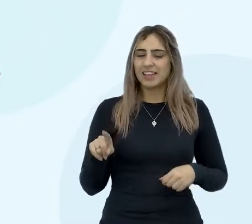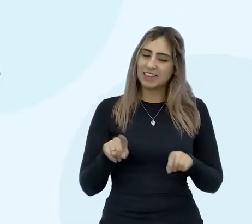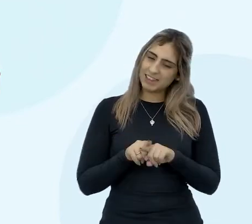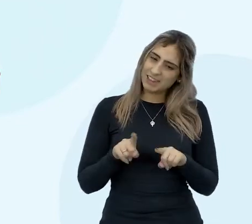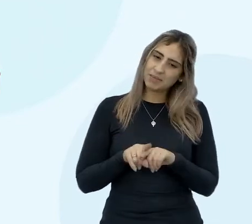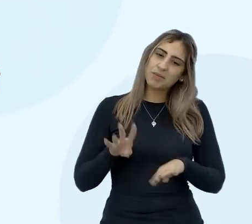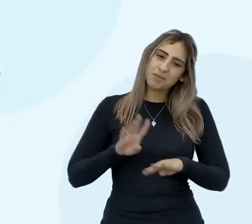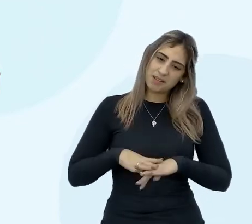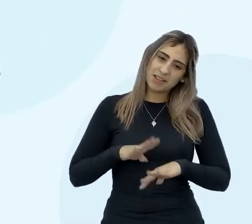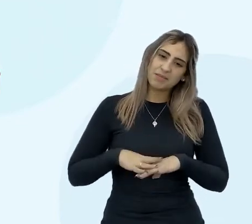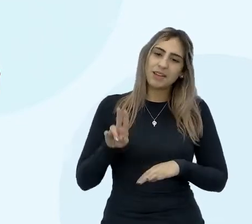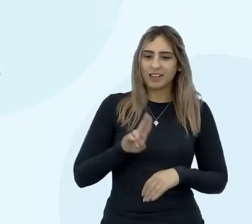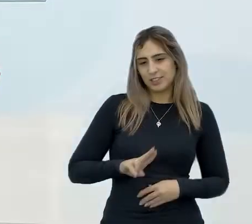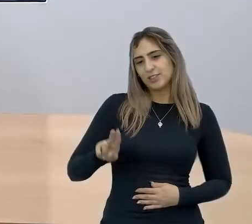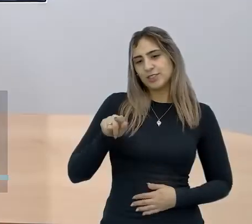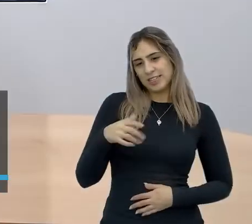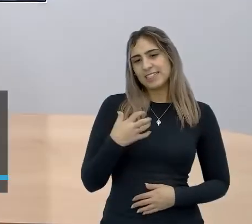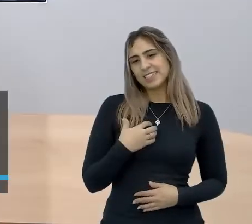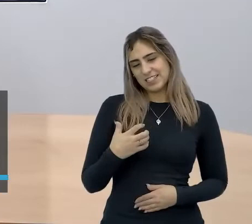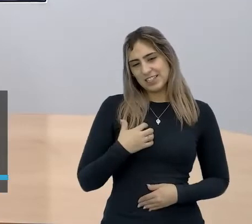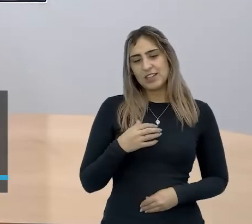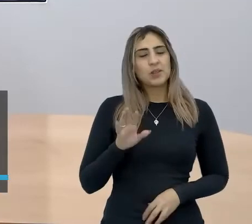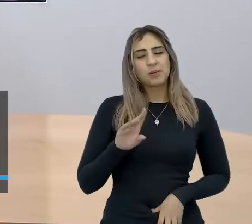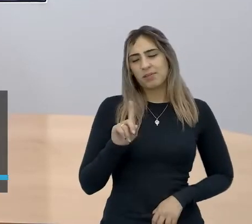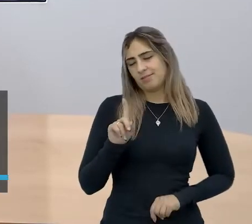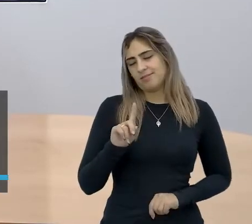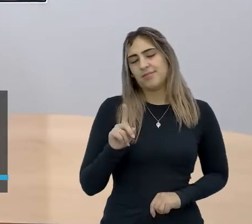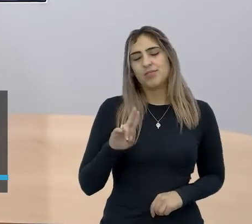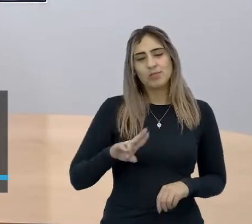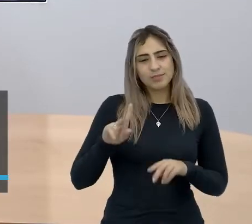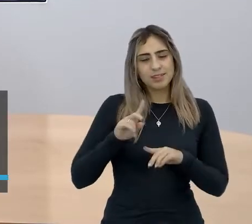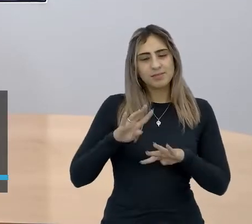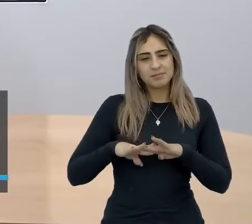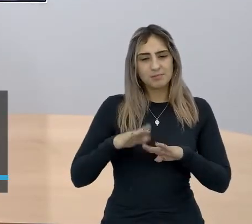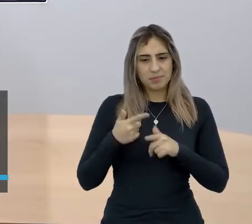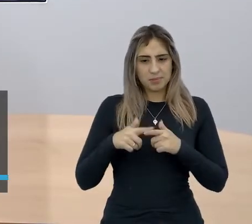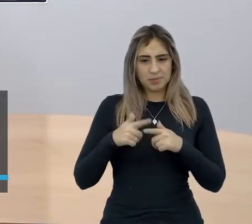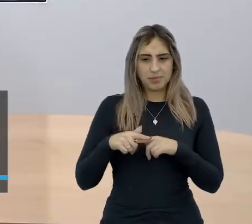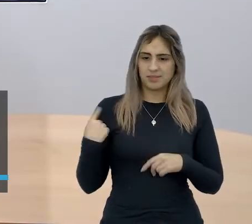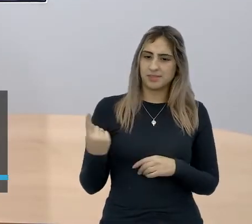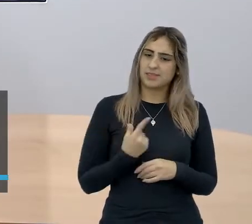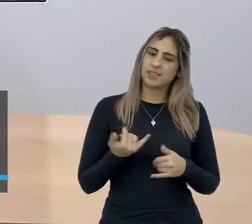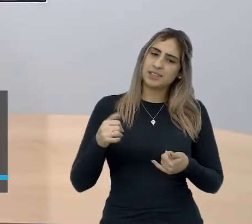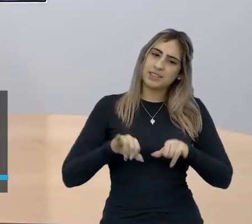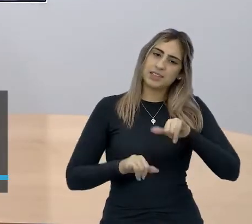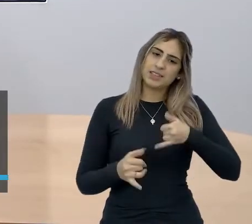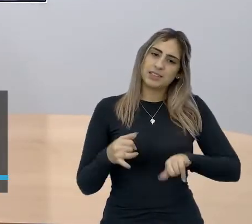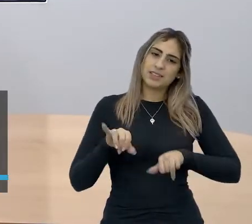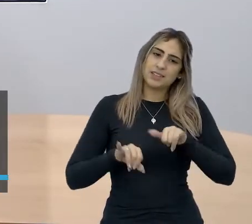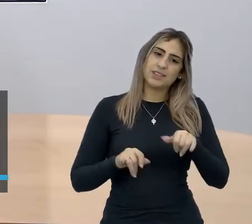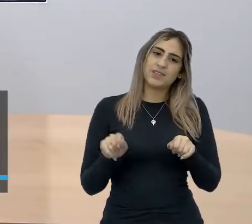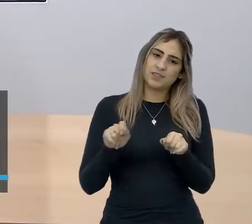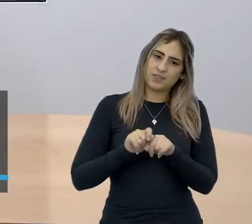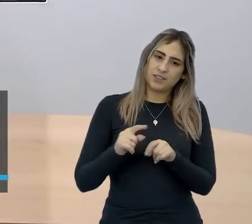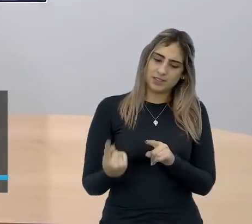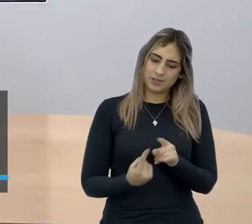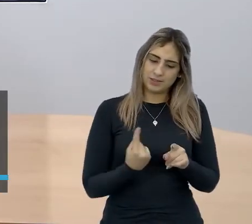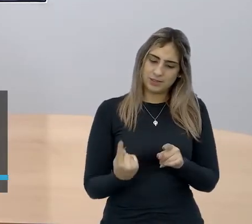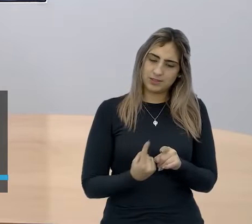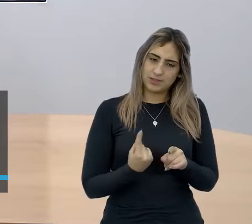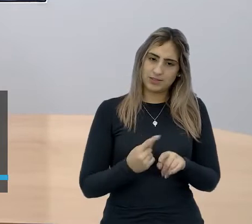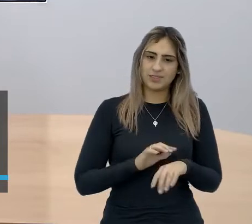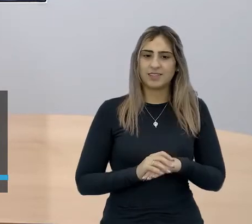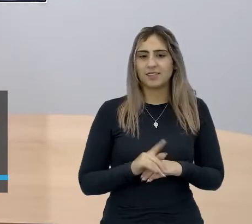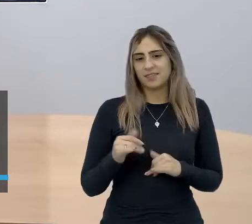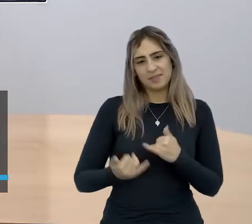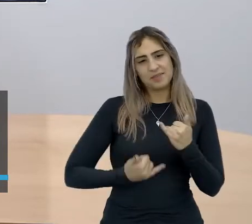Os matemáticos trazem mais os problemas e a gente os químicos fazem as soluções. Tô